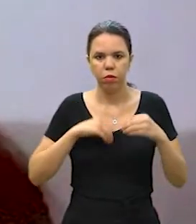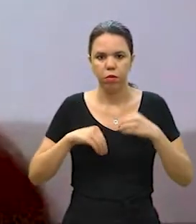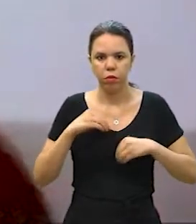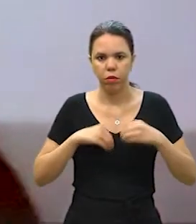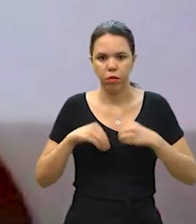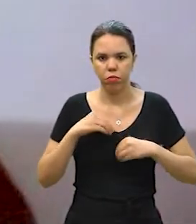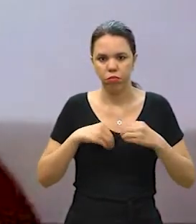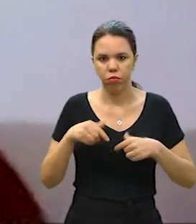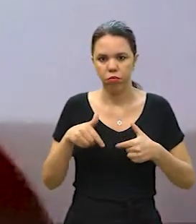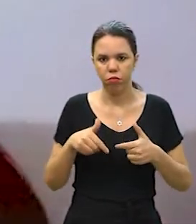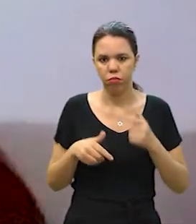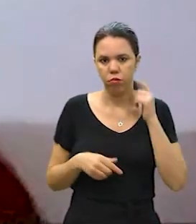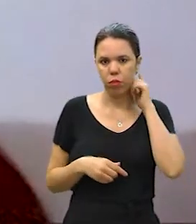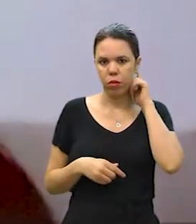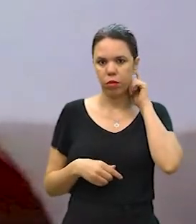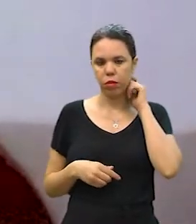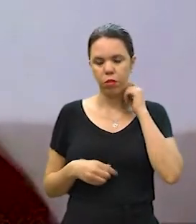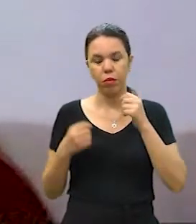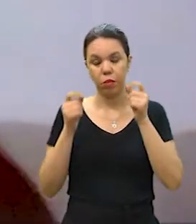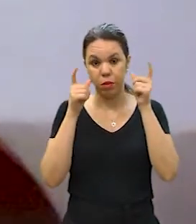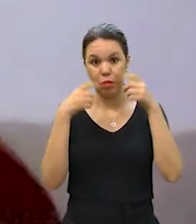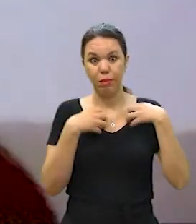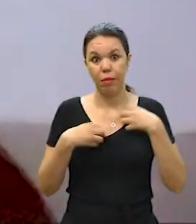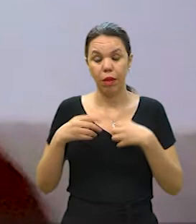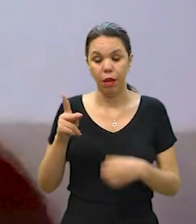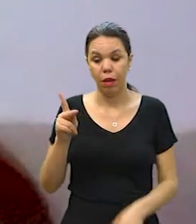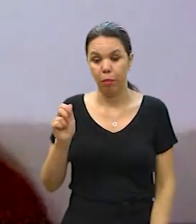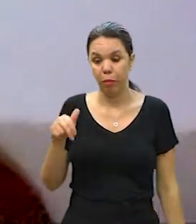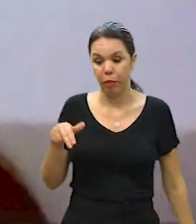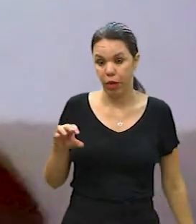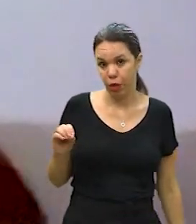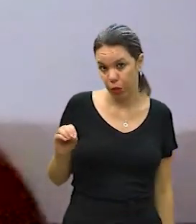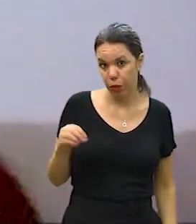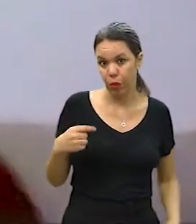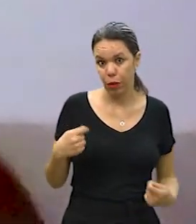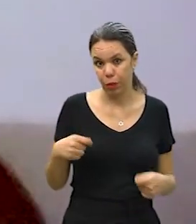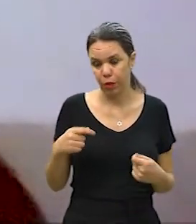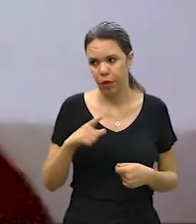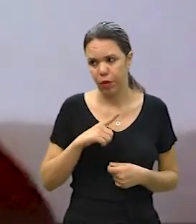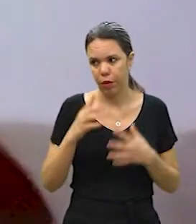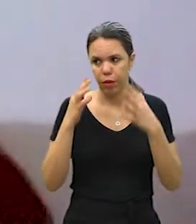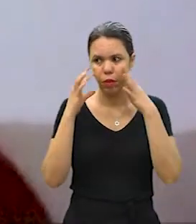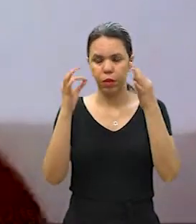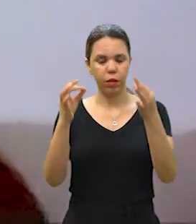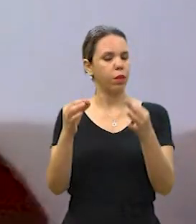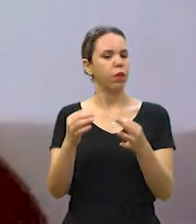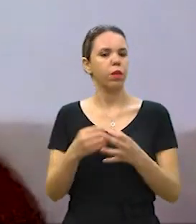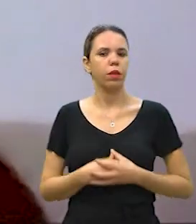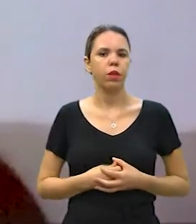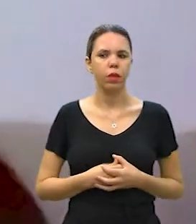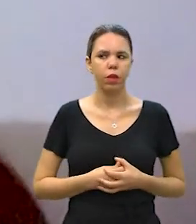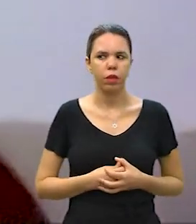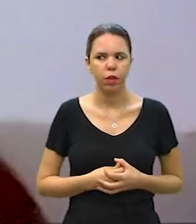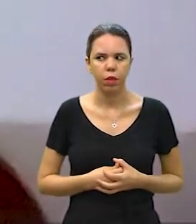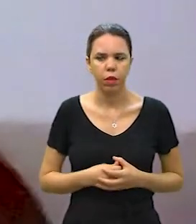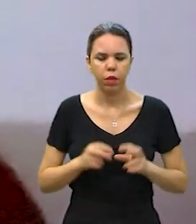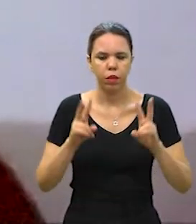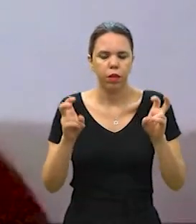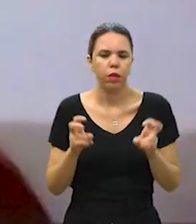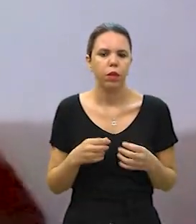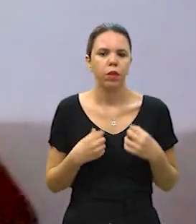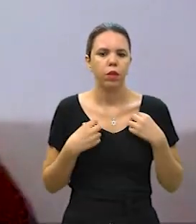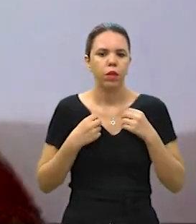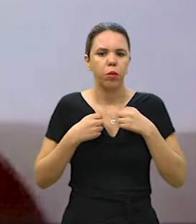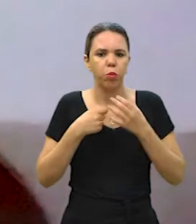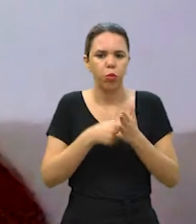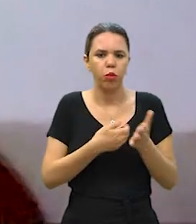está trabalhando com a síndrome do pânico, então a gente precisa ter uma atenção com esse assunto, né, e ter